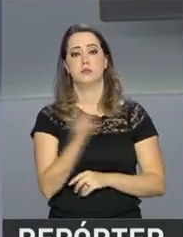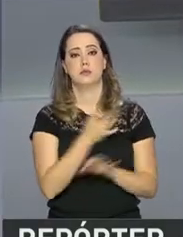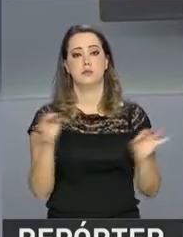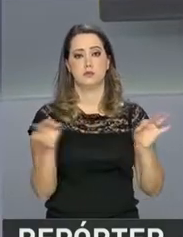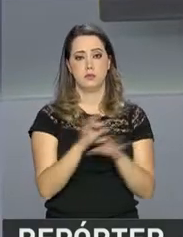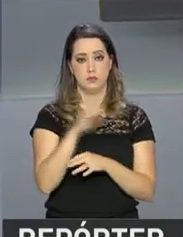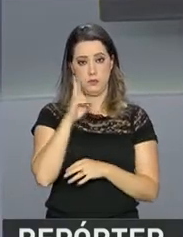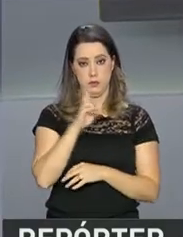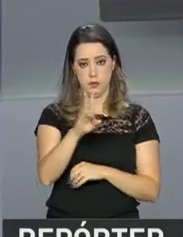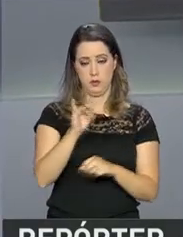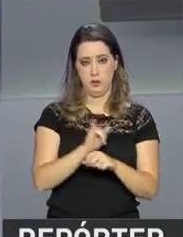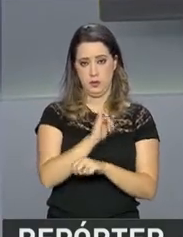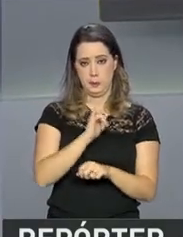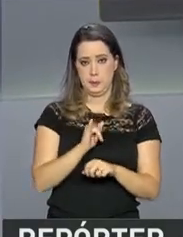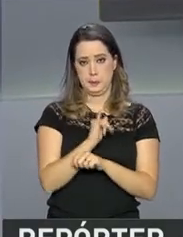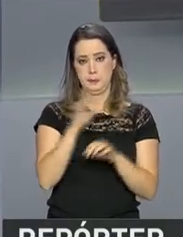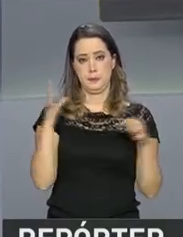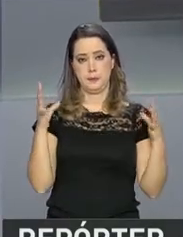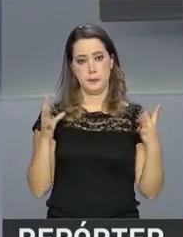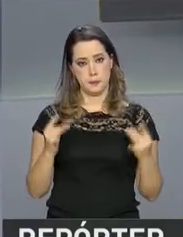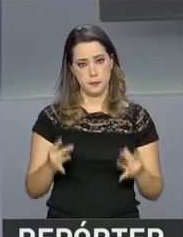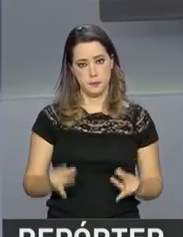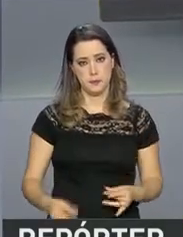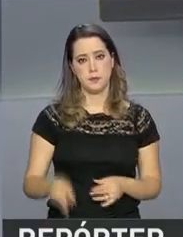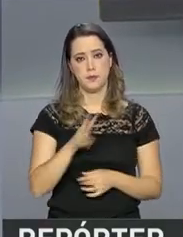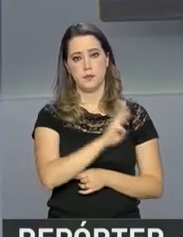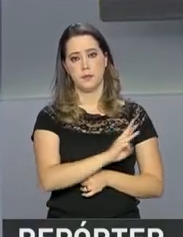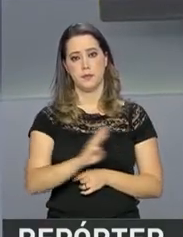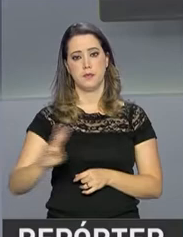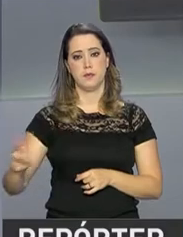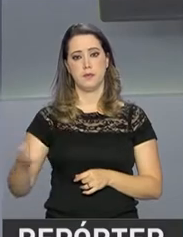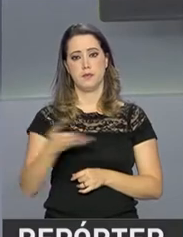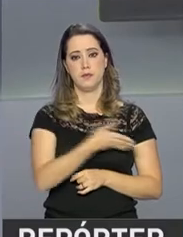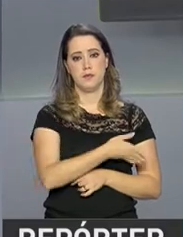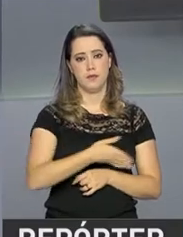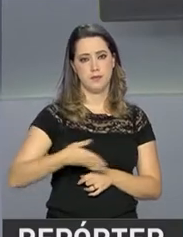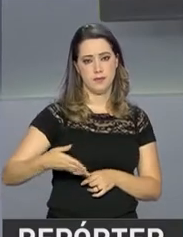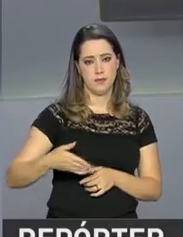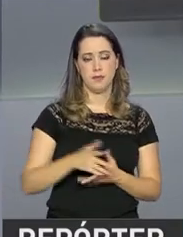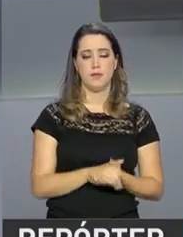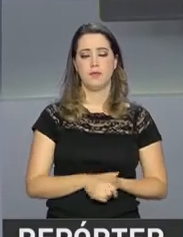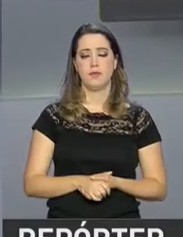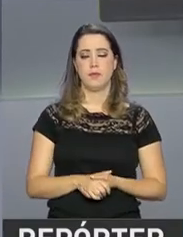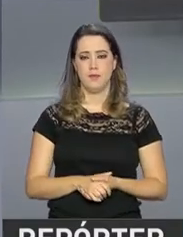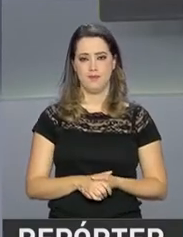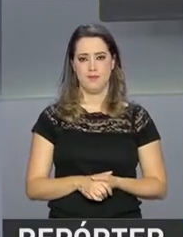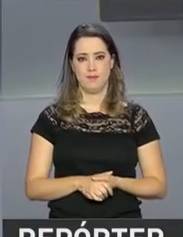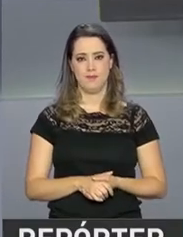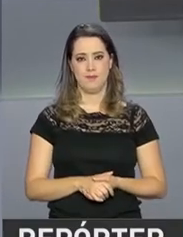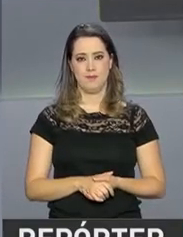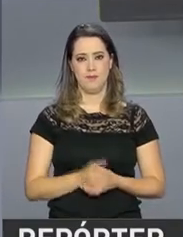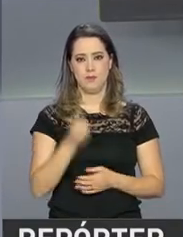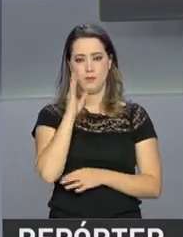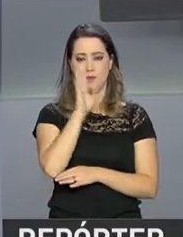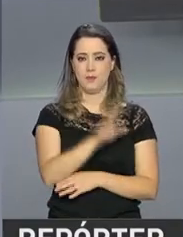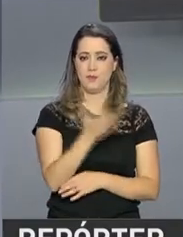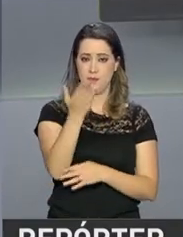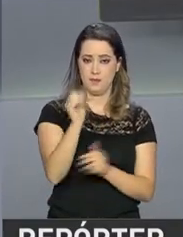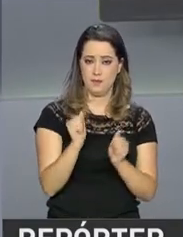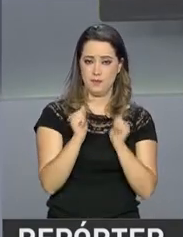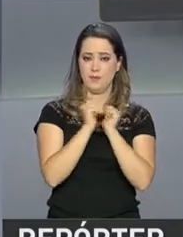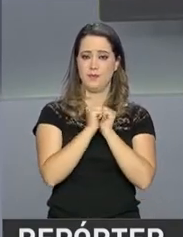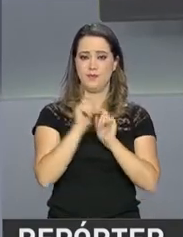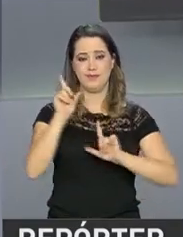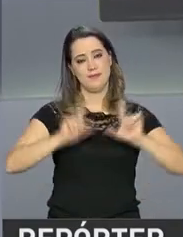pode rever as reportagens no youtube e toda a nossa programação também está na página da nbr na internet uma boa tarde pra